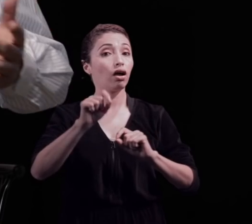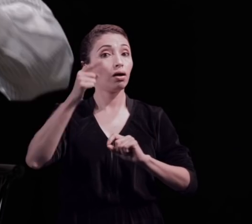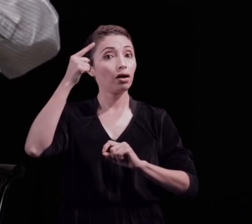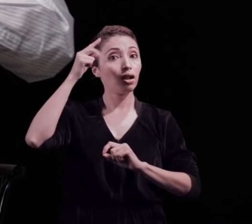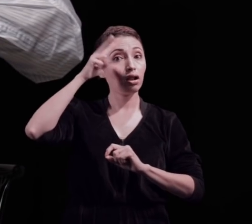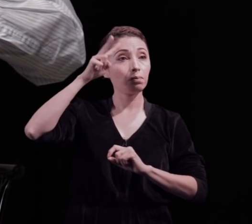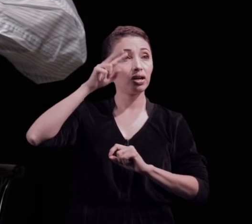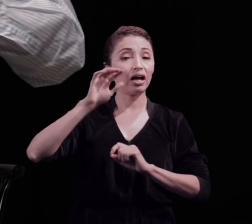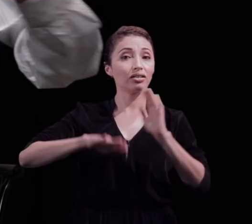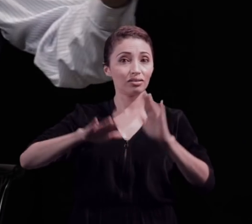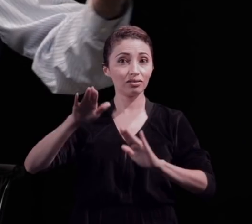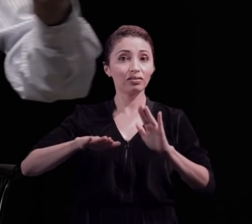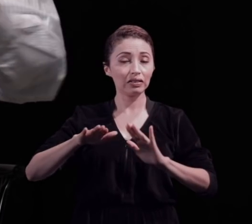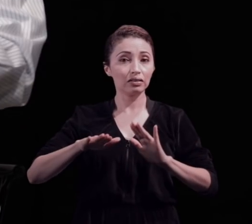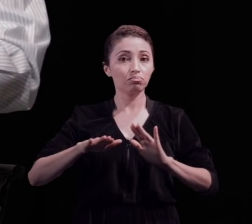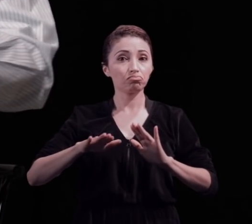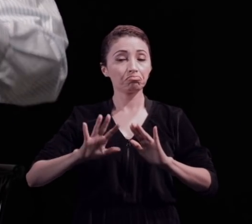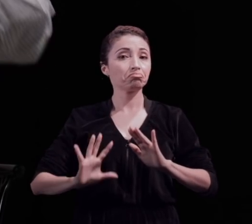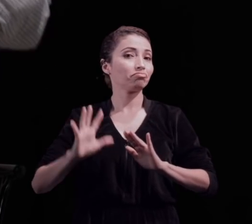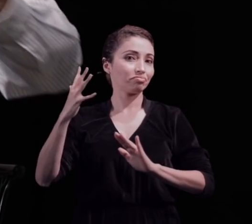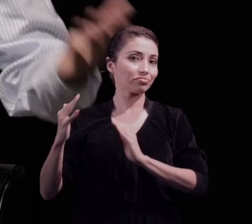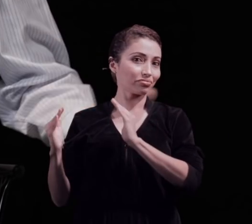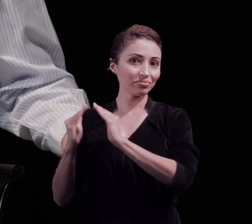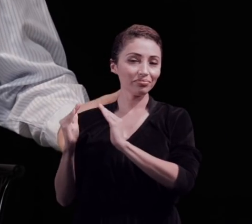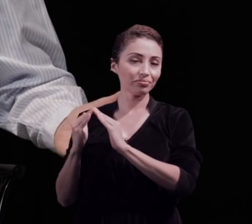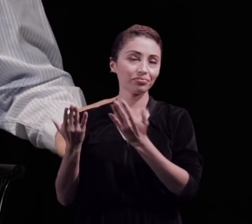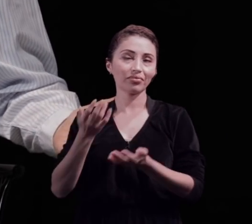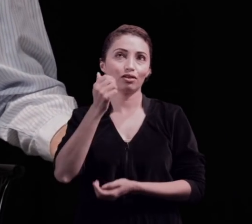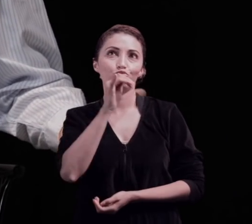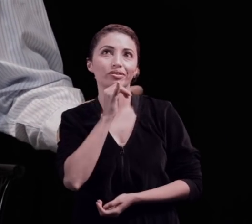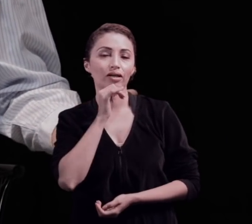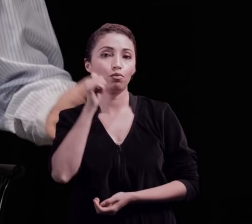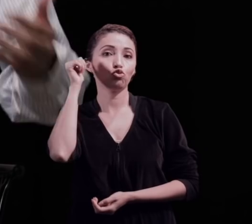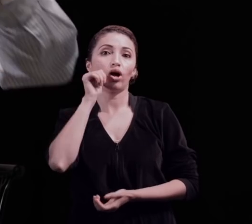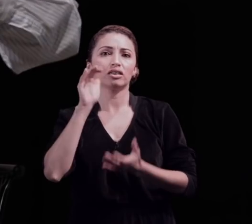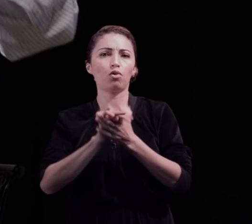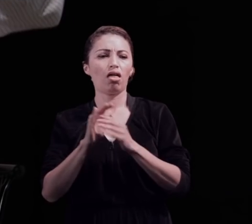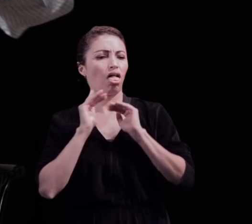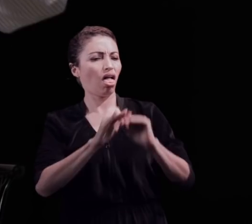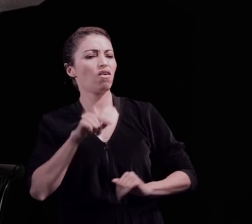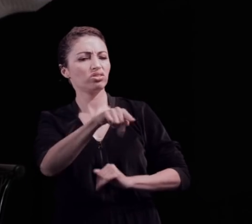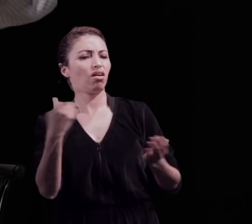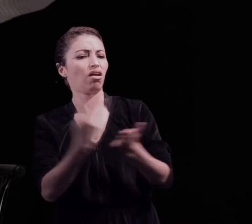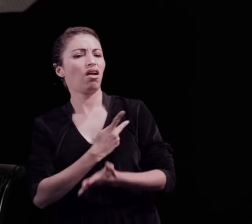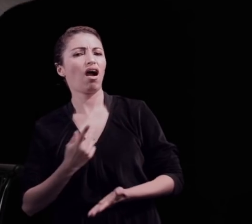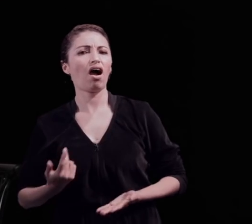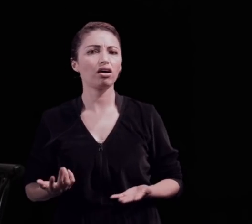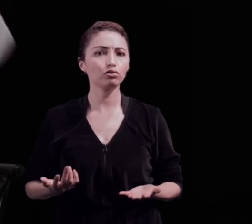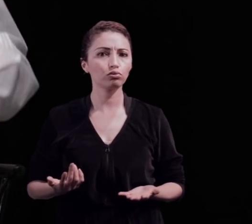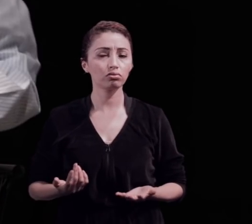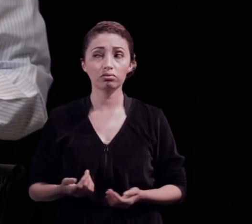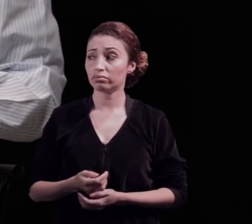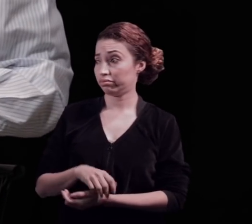você lembrar alguns choques que você tem na sua casa, a esposa dizendo para você que você